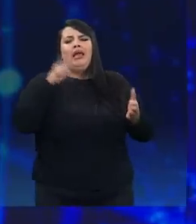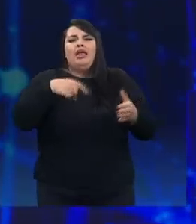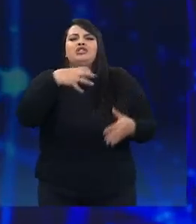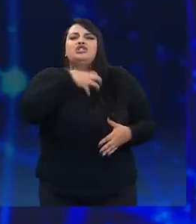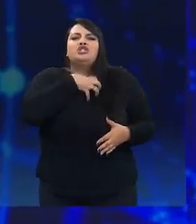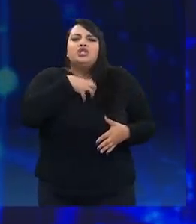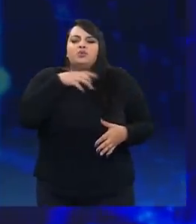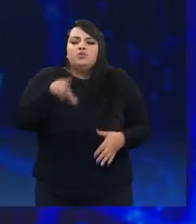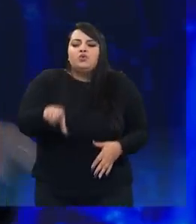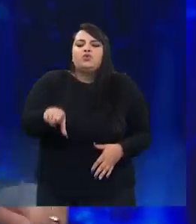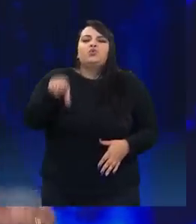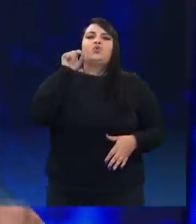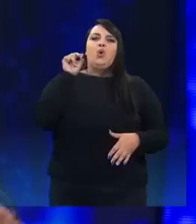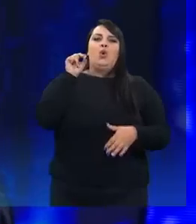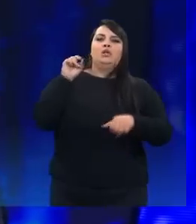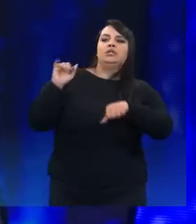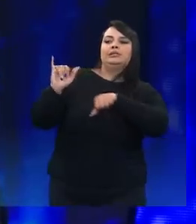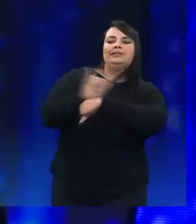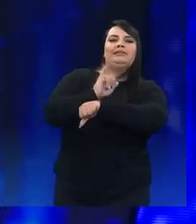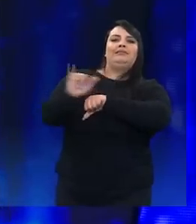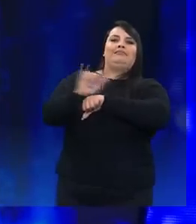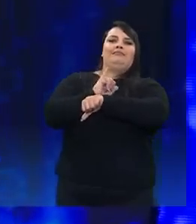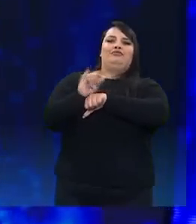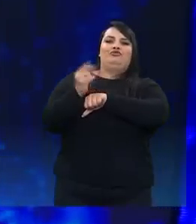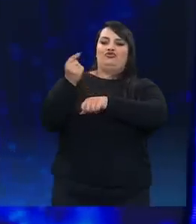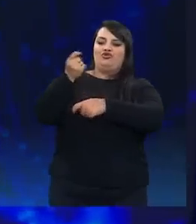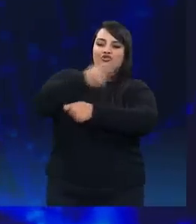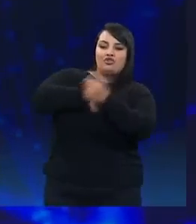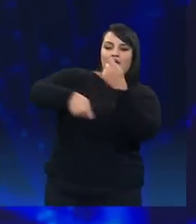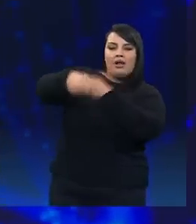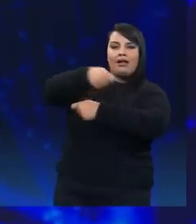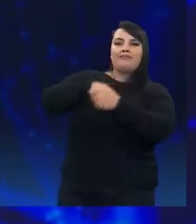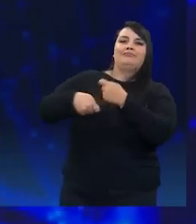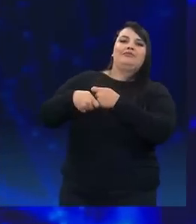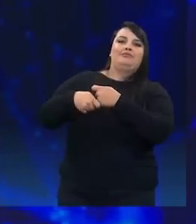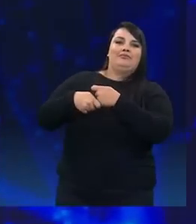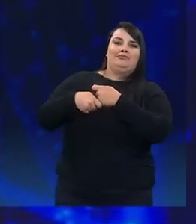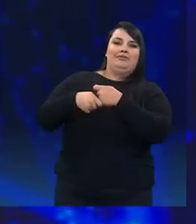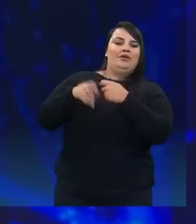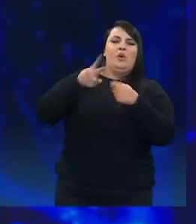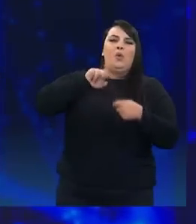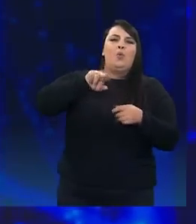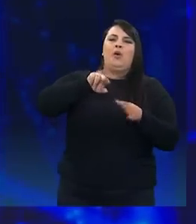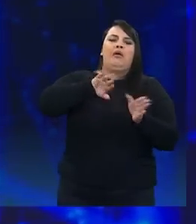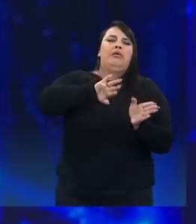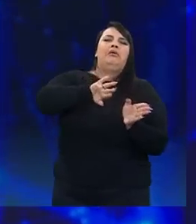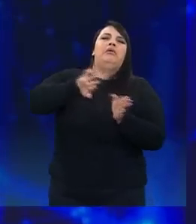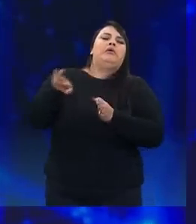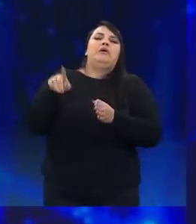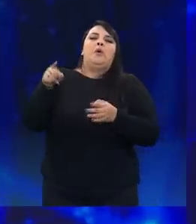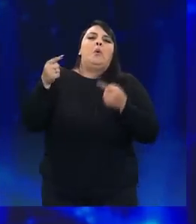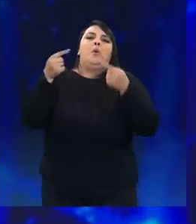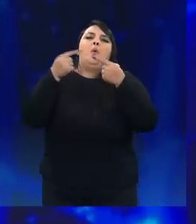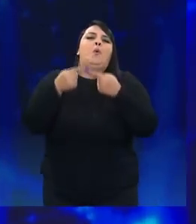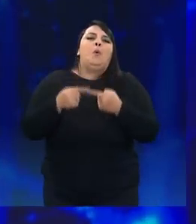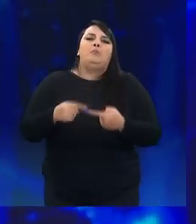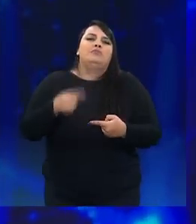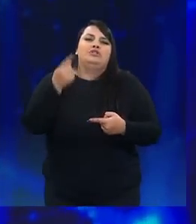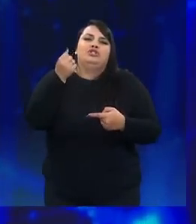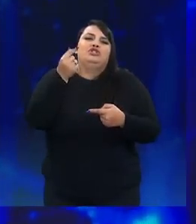escolhido, isso tem a ver com trazer o capital privado para cá. E olha só, isso não tem nada a ver com, por exemplo, mercado